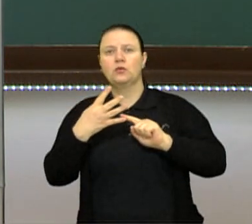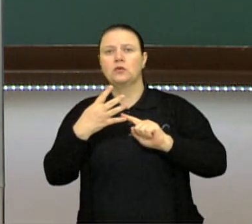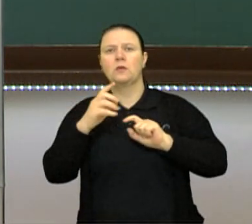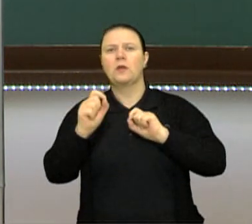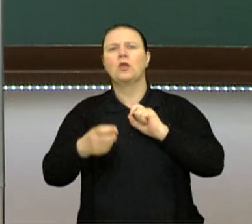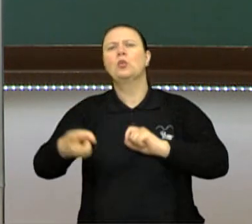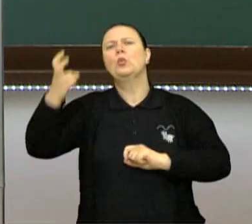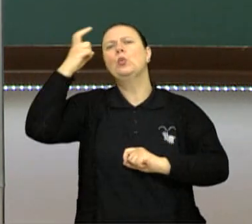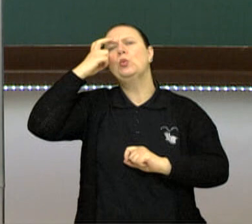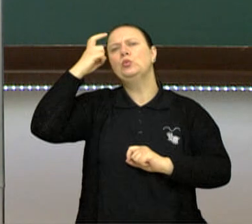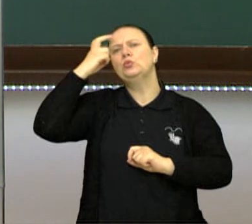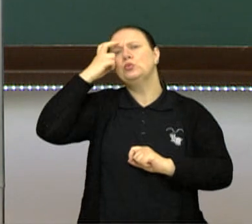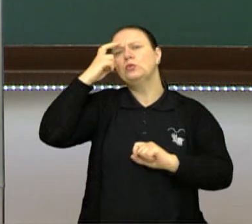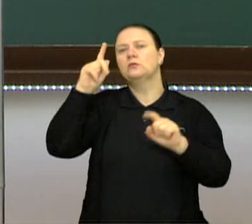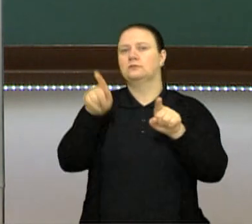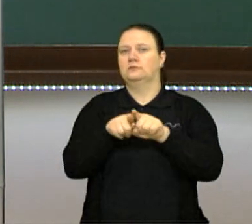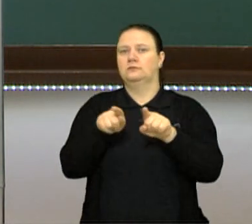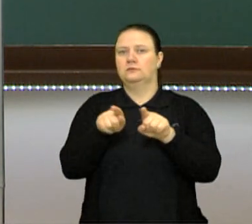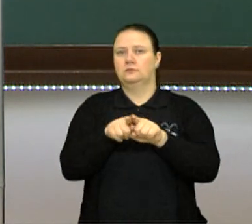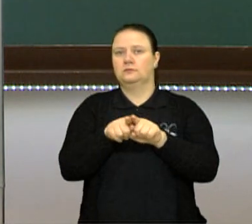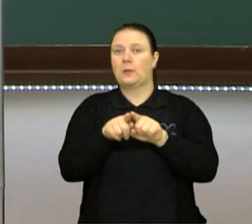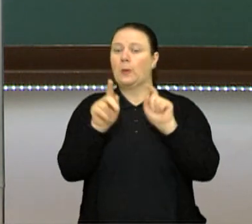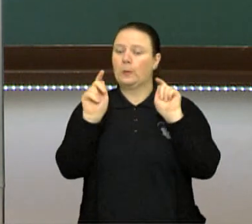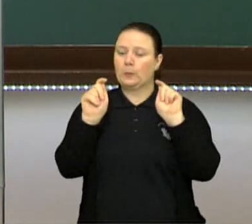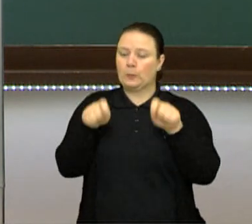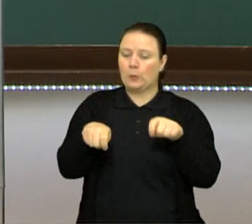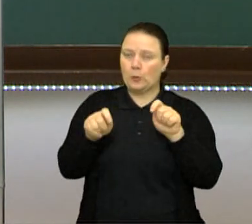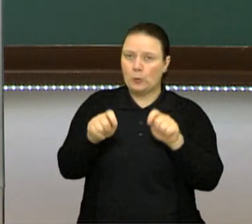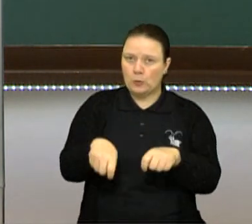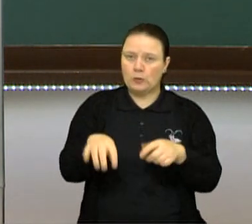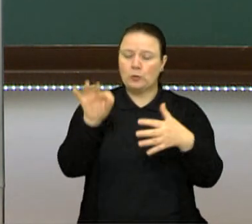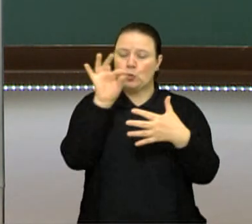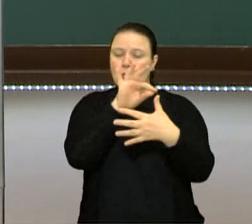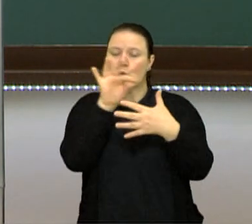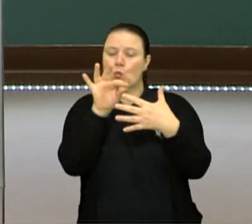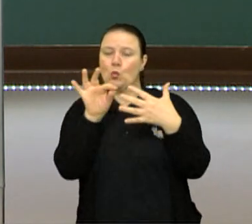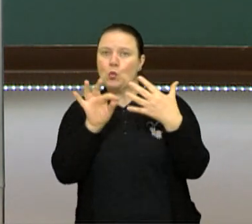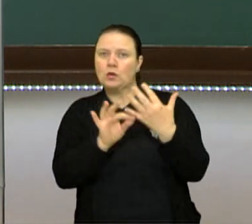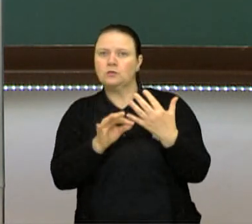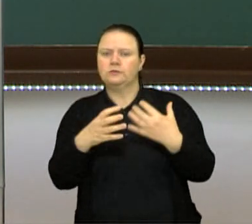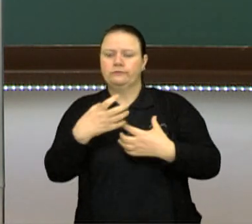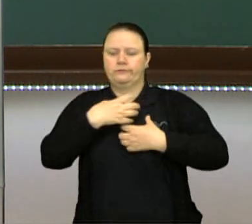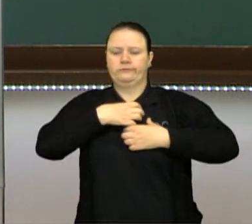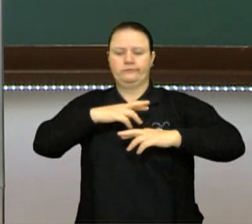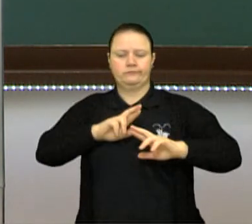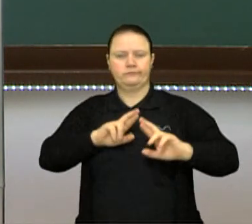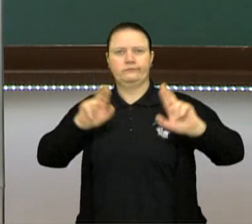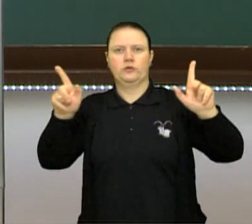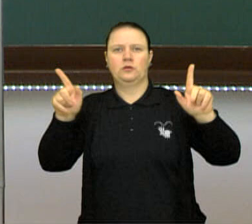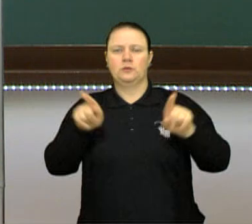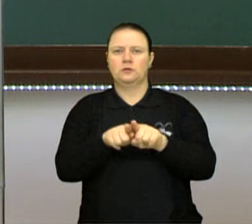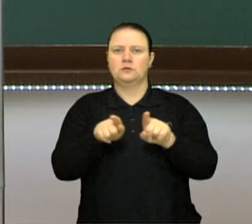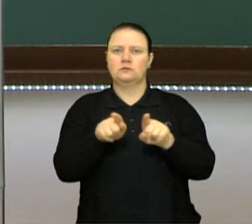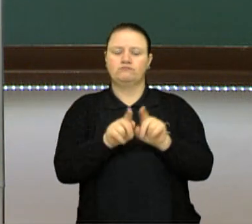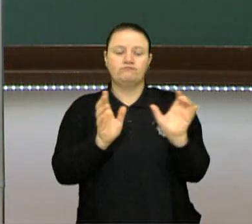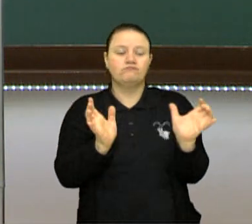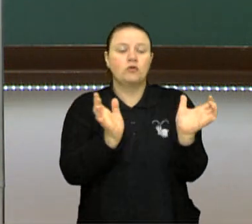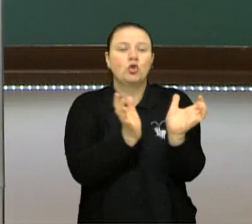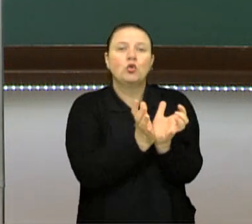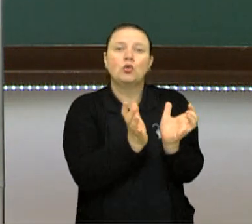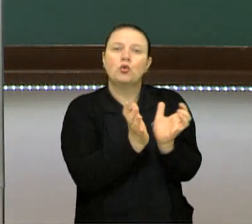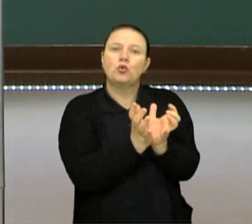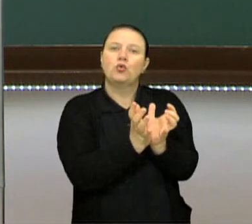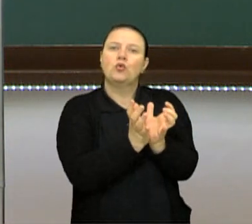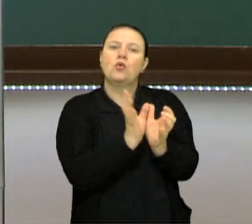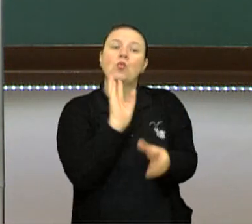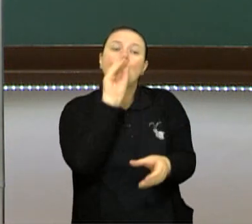da cultura em si. Ou seja, podem ser questões ligadas a mais diferentes formas e que dão a este grupo essa noção